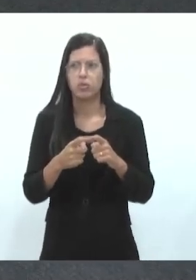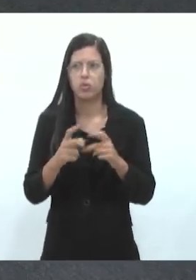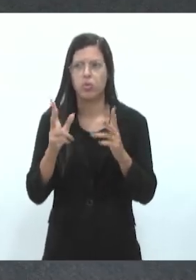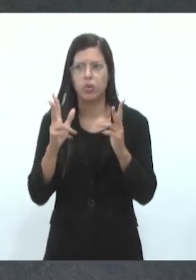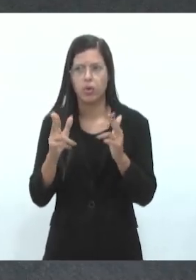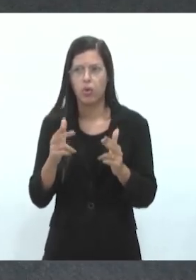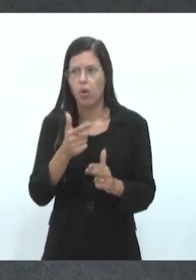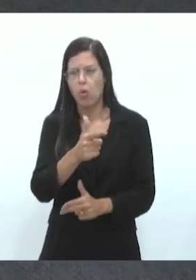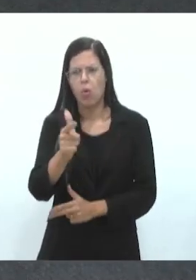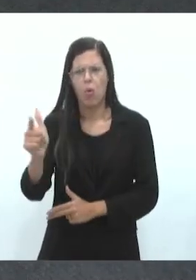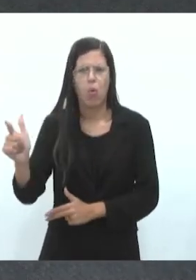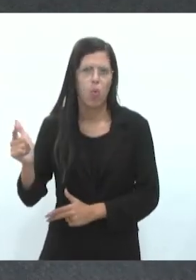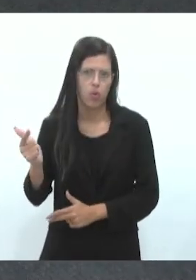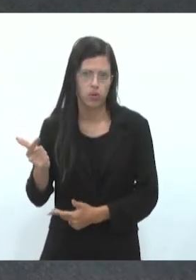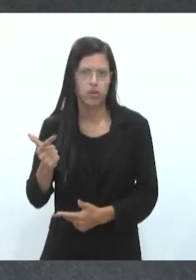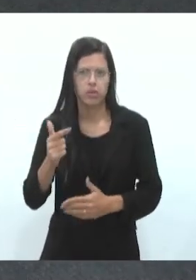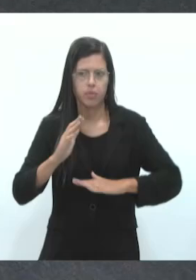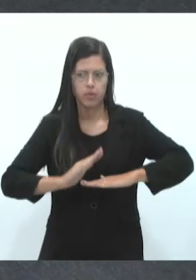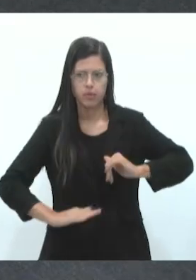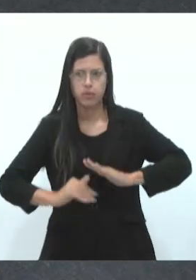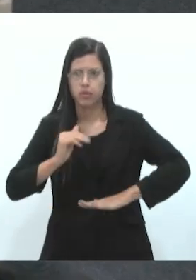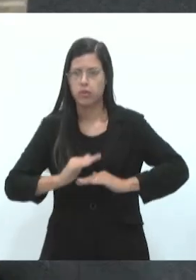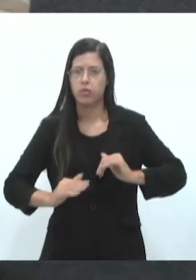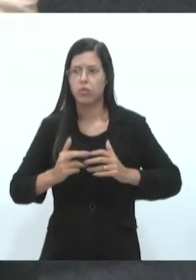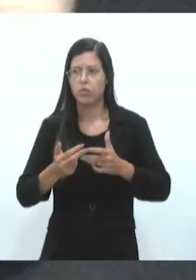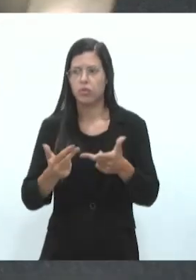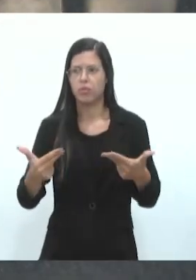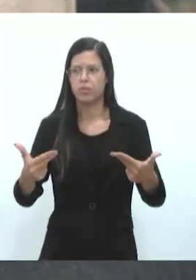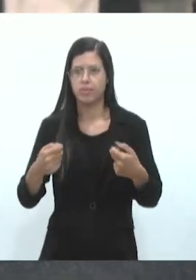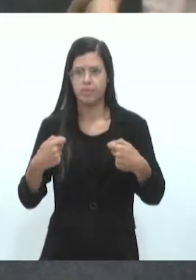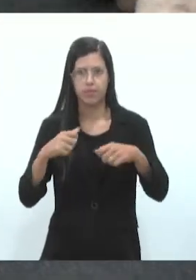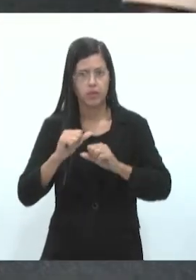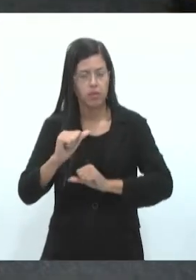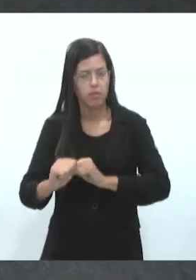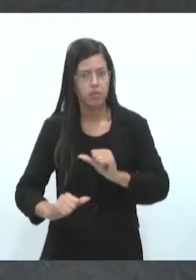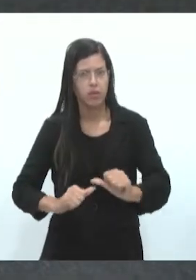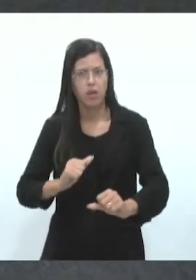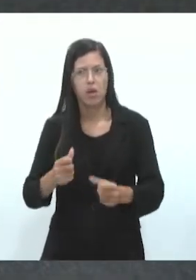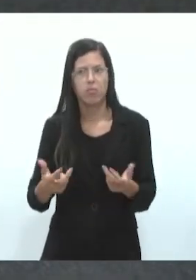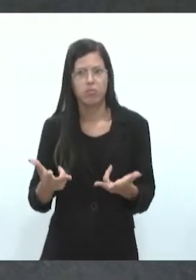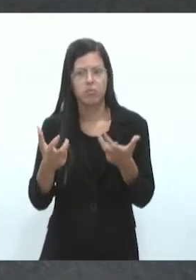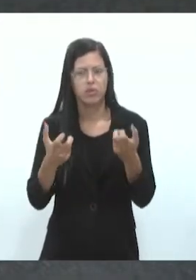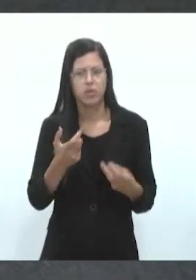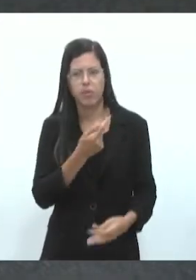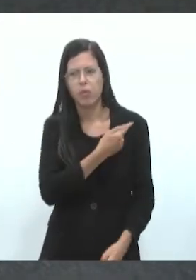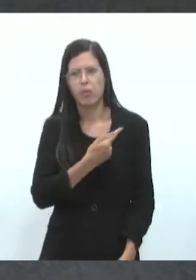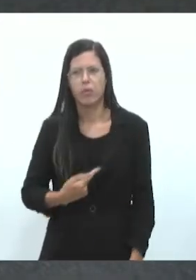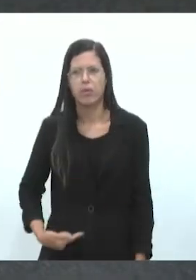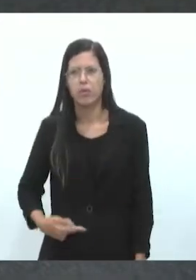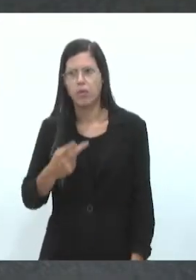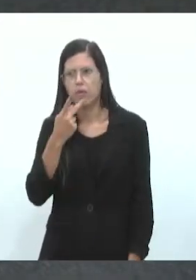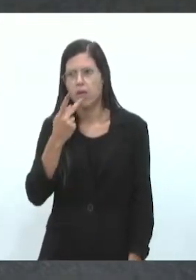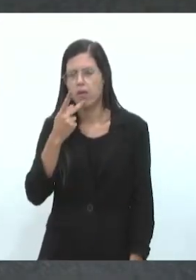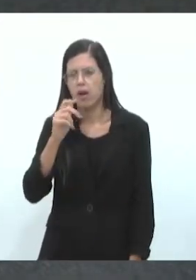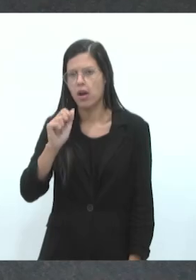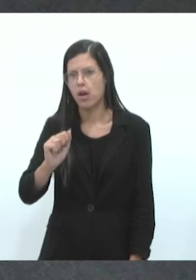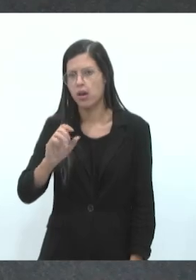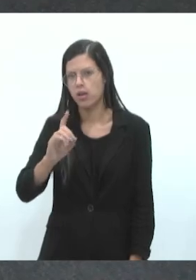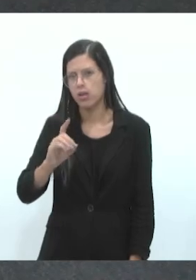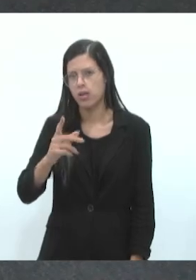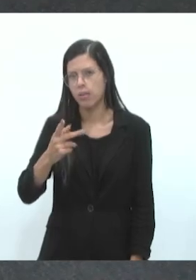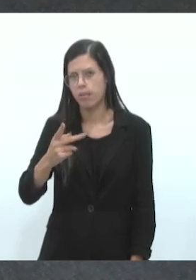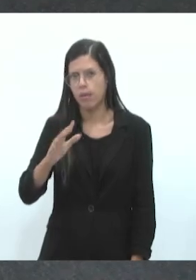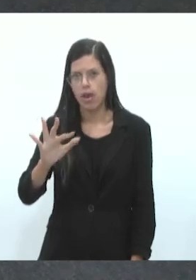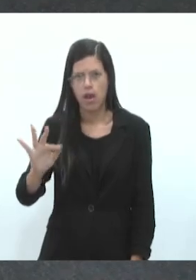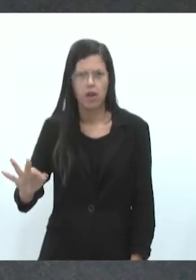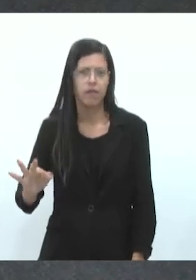entes têm. Enfim, são muitas coisas que têm que ser mudado. Eu vejo o governador falar tanto de ADPF, disso, daquilo, só